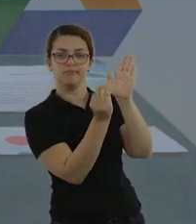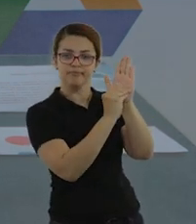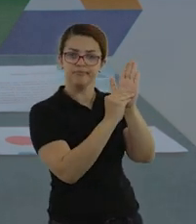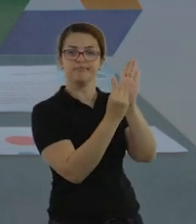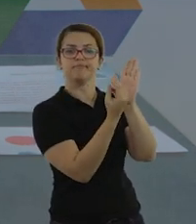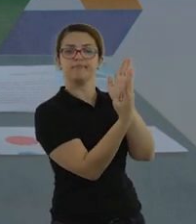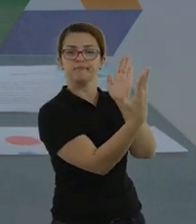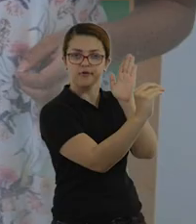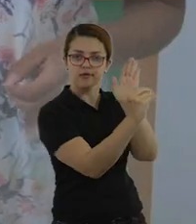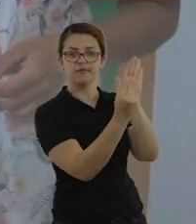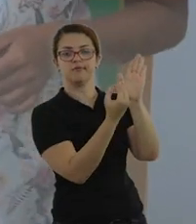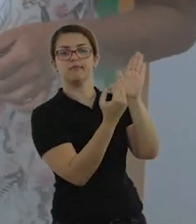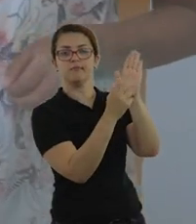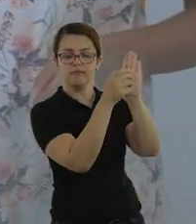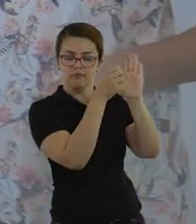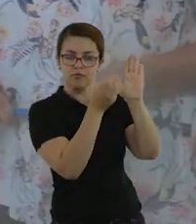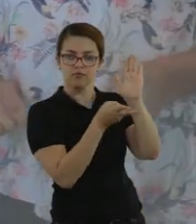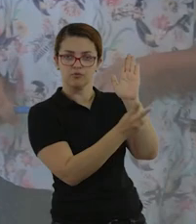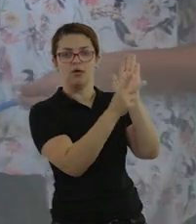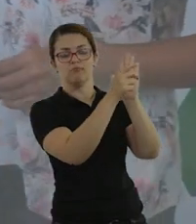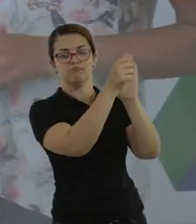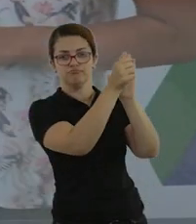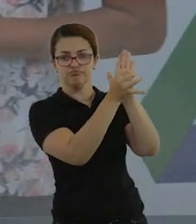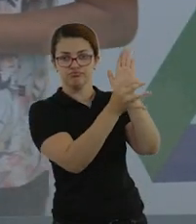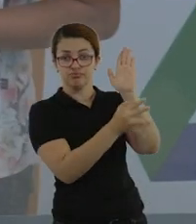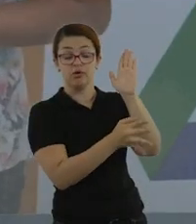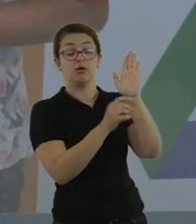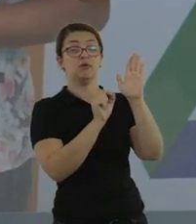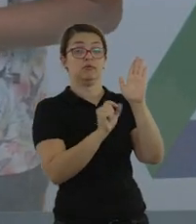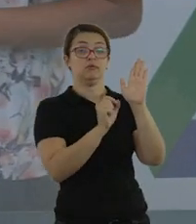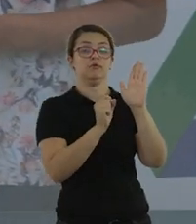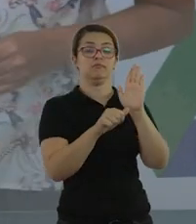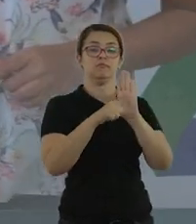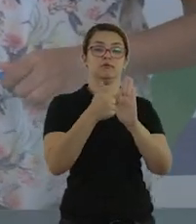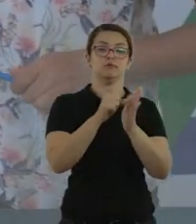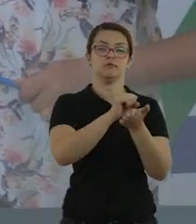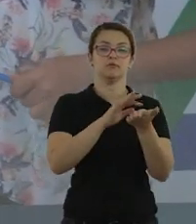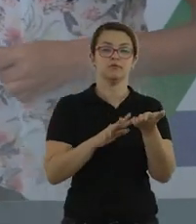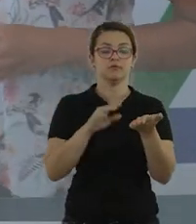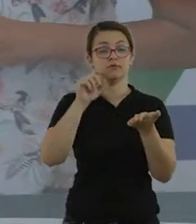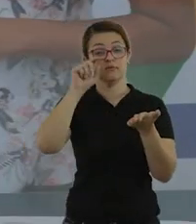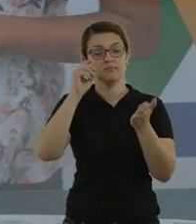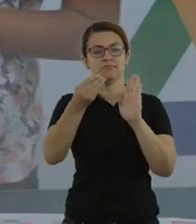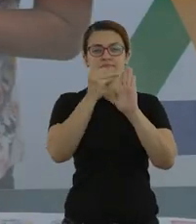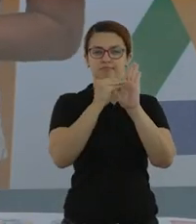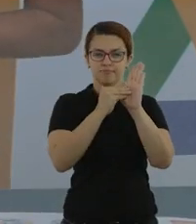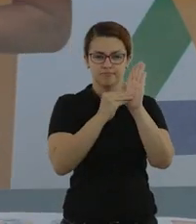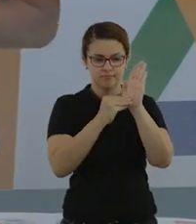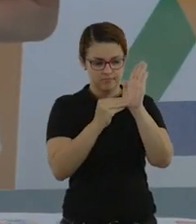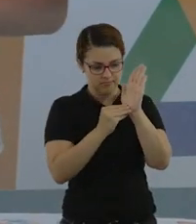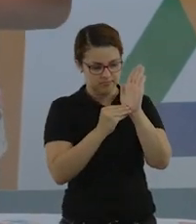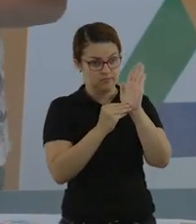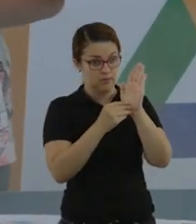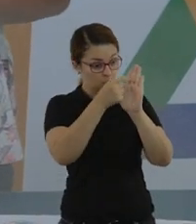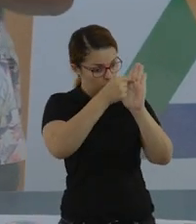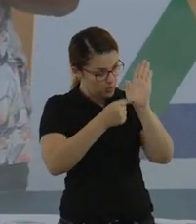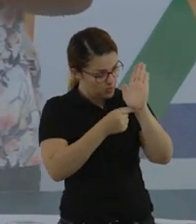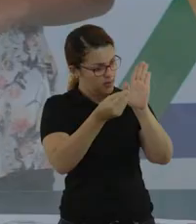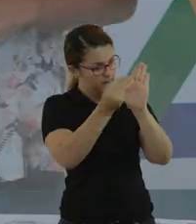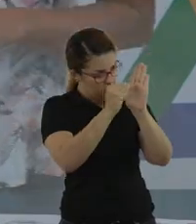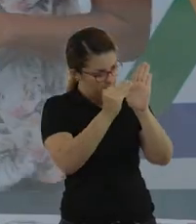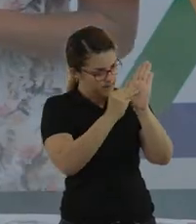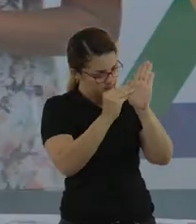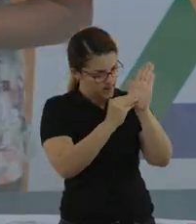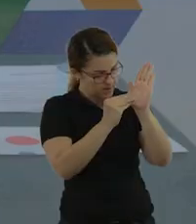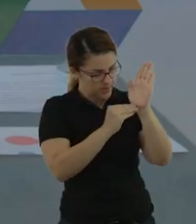mais 10, somo 40. E assim até o final do quadro. A primeira atividade fala: complete a primeira e a última coluna